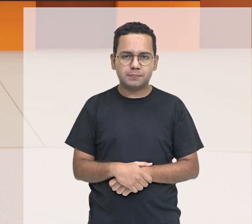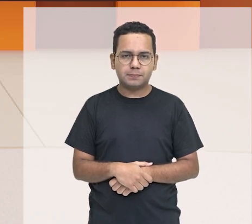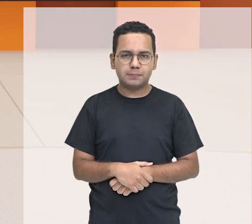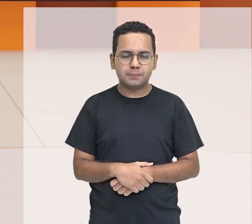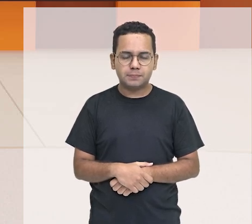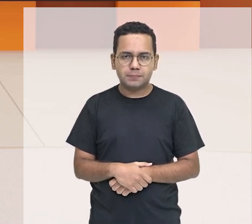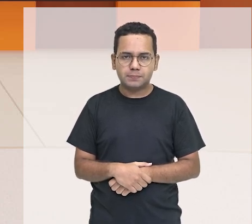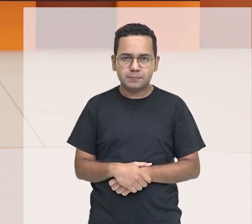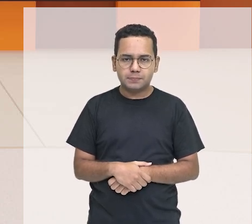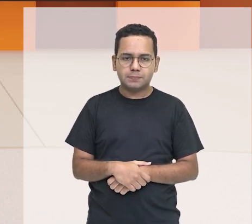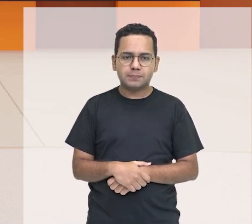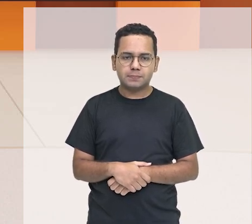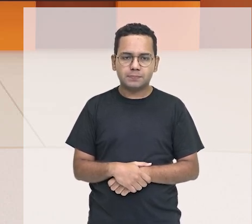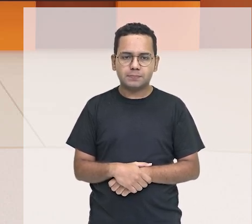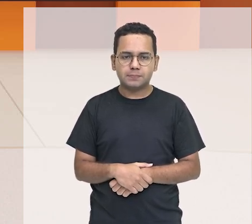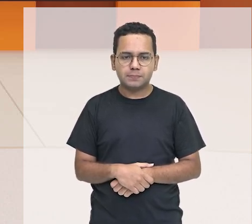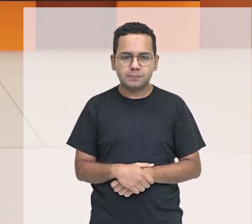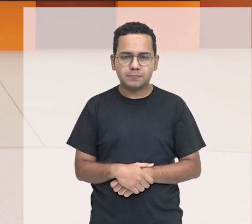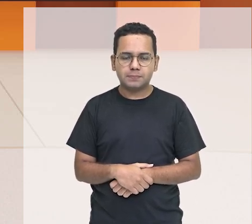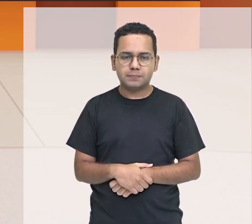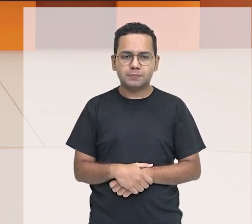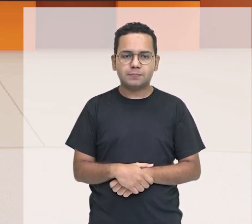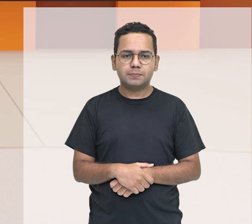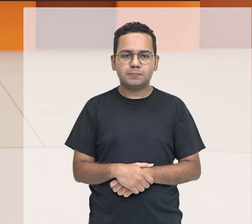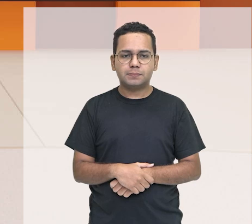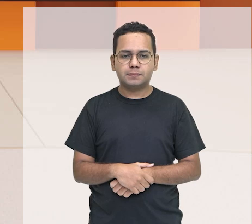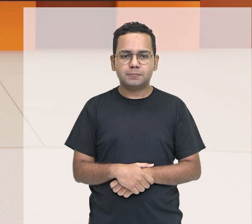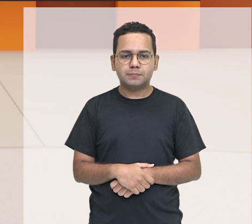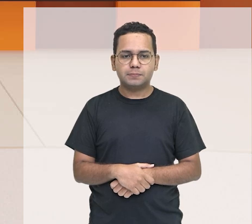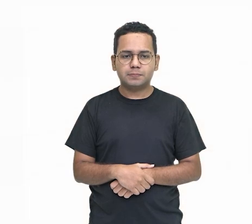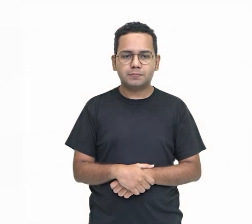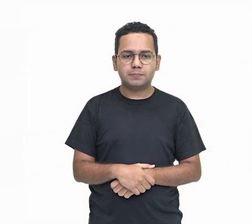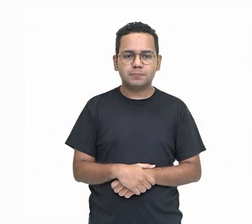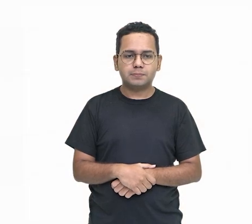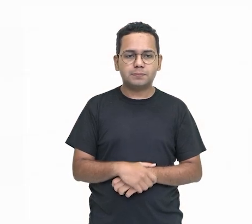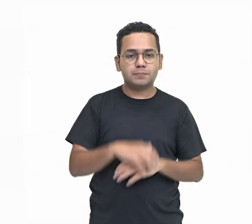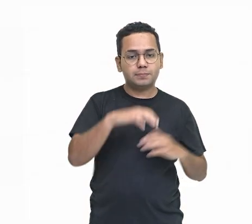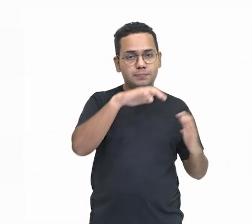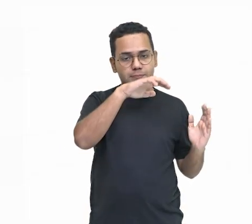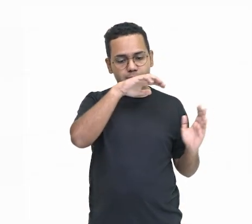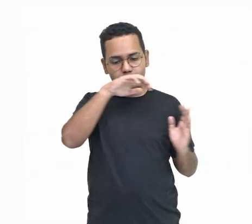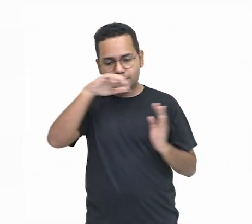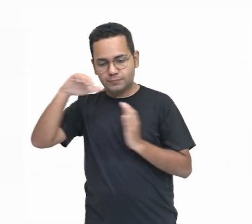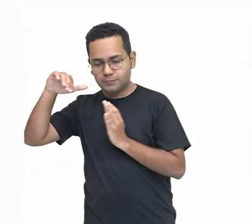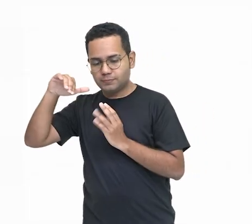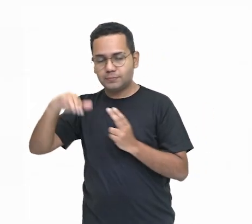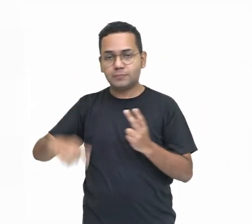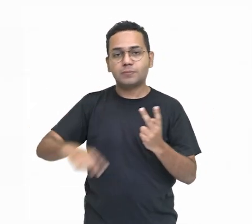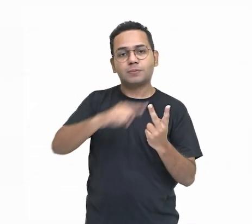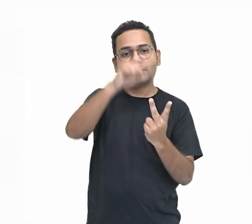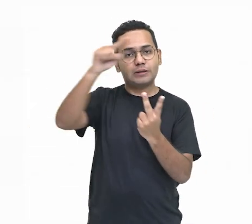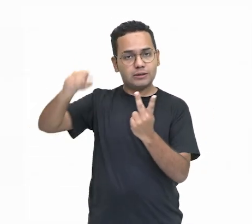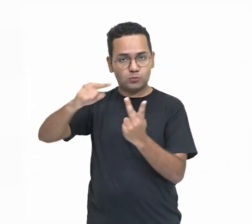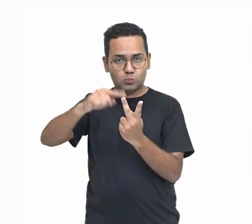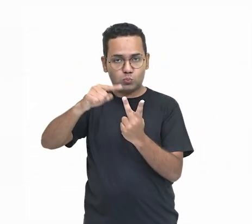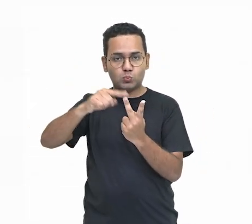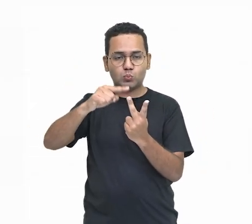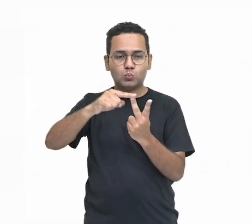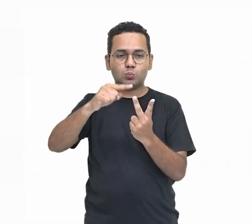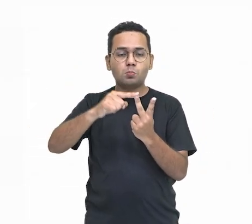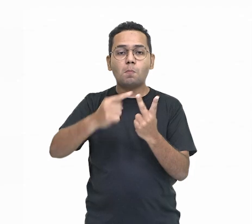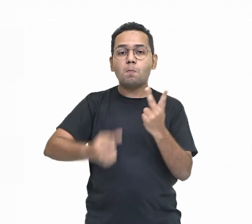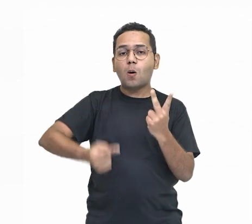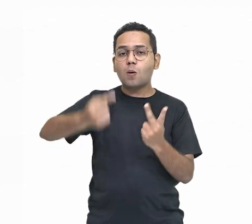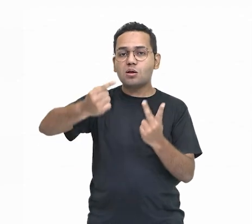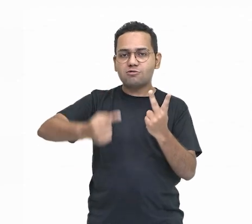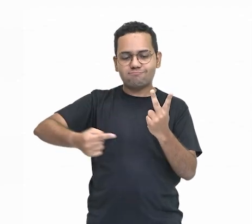E aí nós vamos agora trabalhar um conceito chamado da política, né? A política. O termo